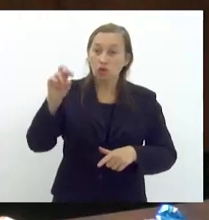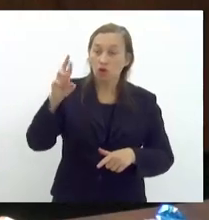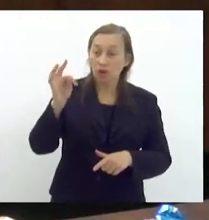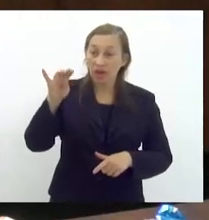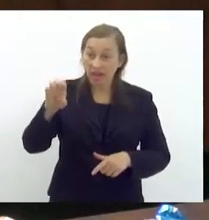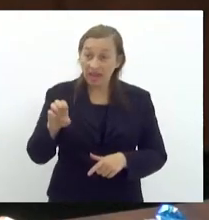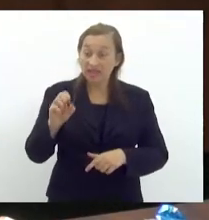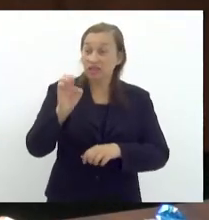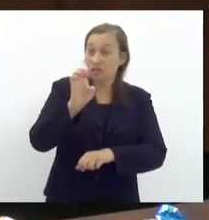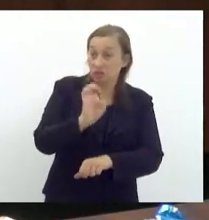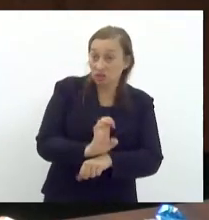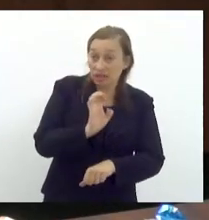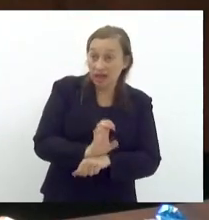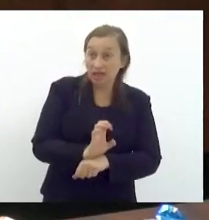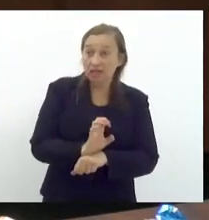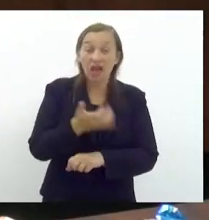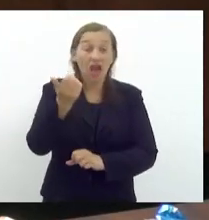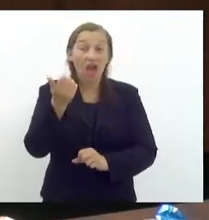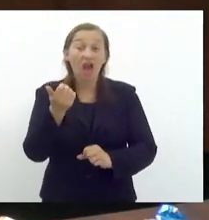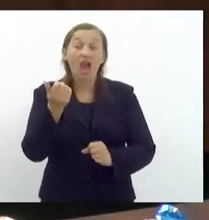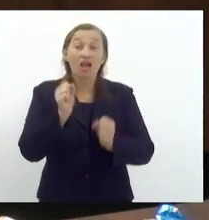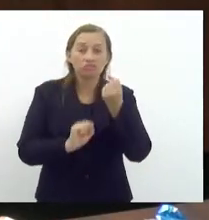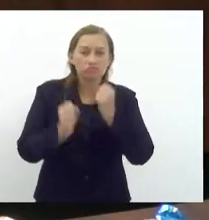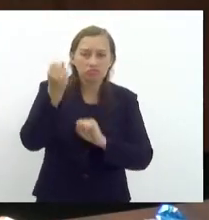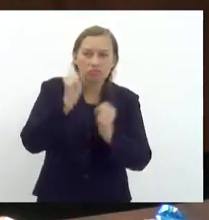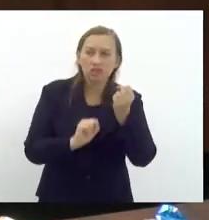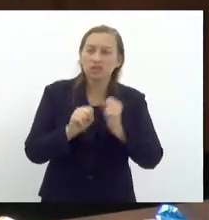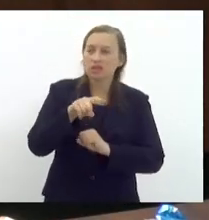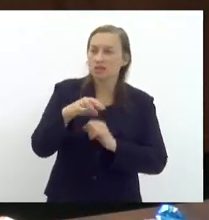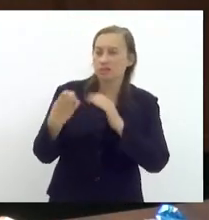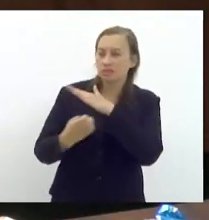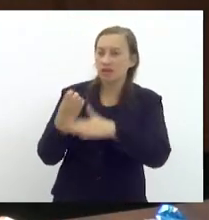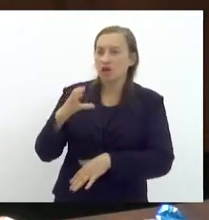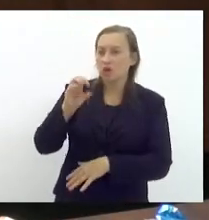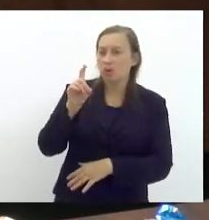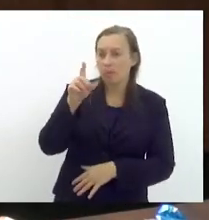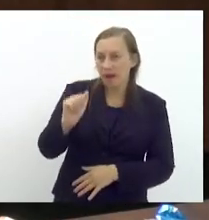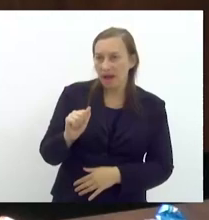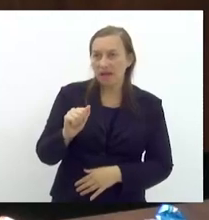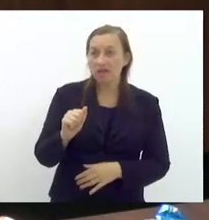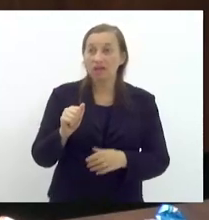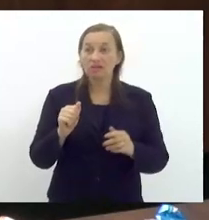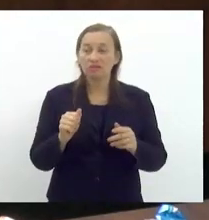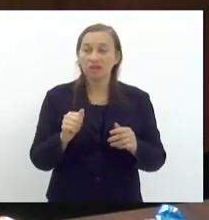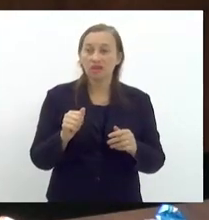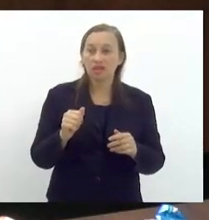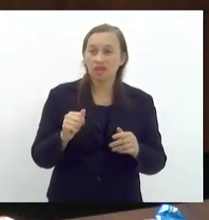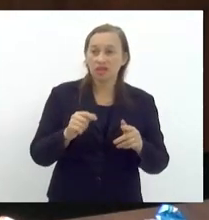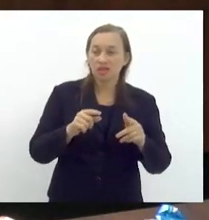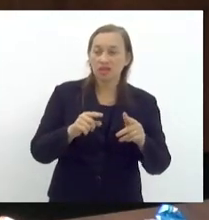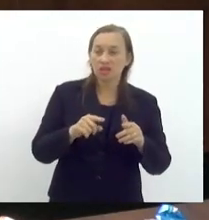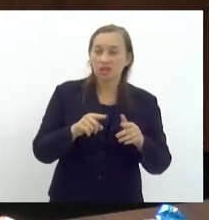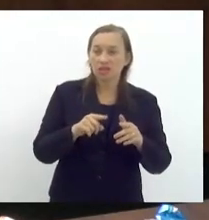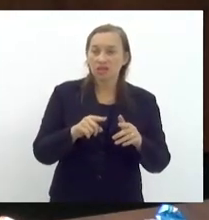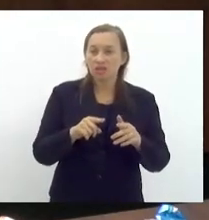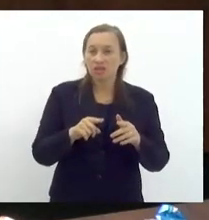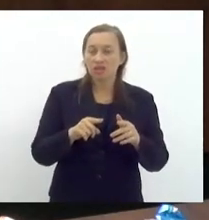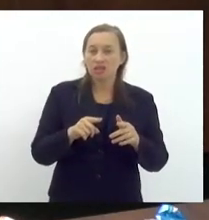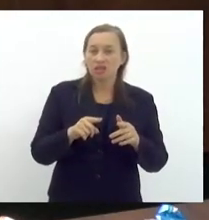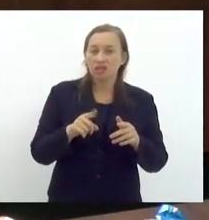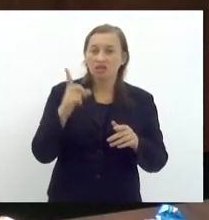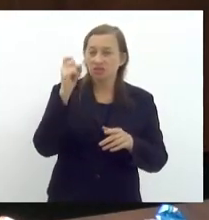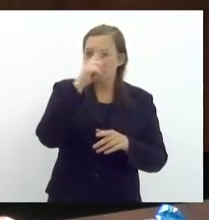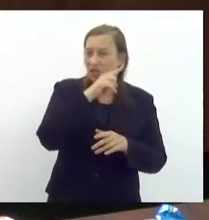as máquinas dessa empresa copapa ela ficam de irreguladas pelo por uma simples oscilação de